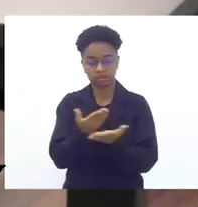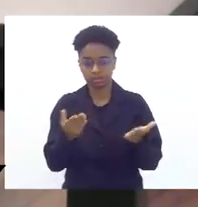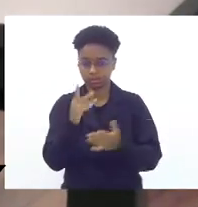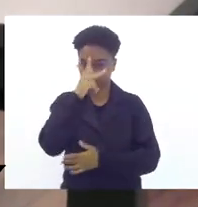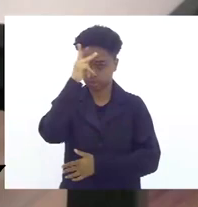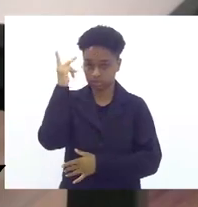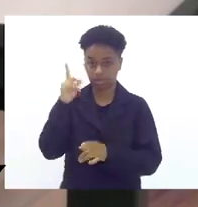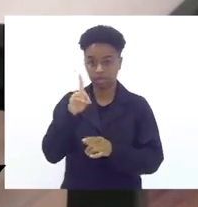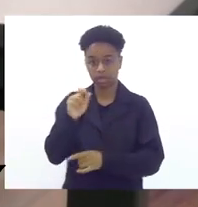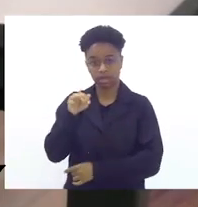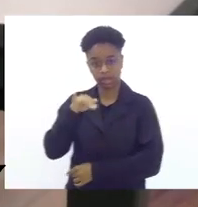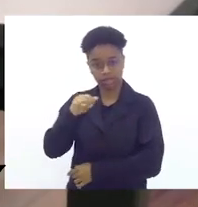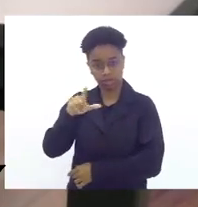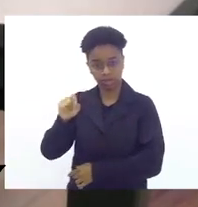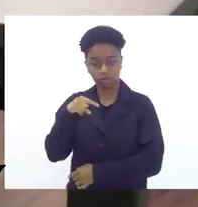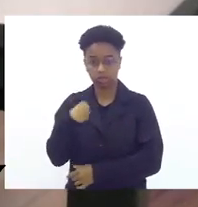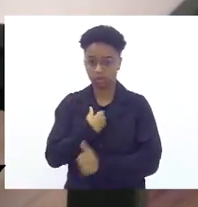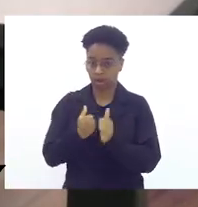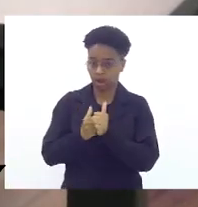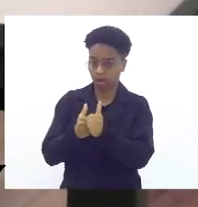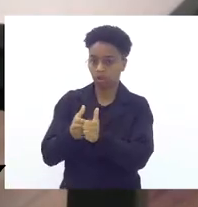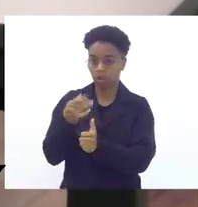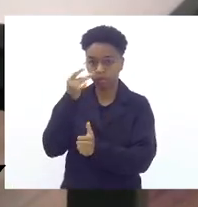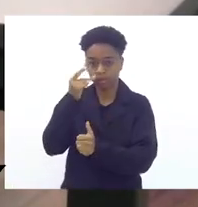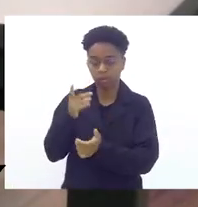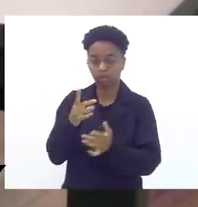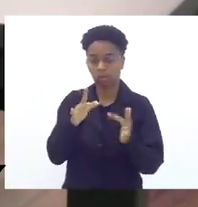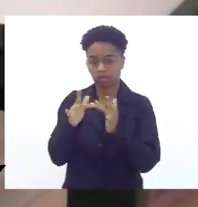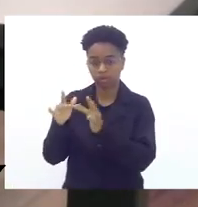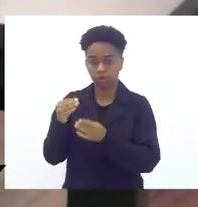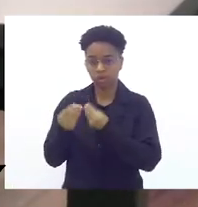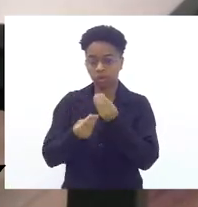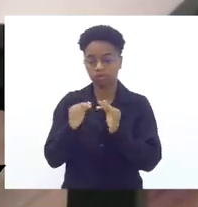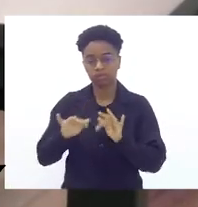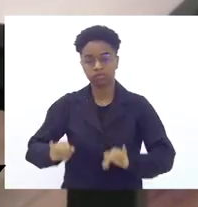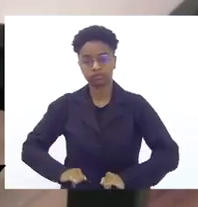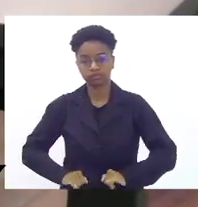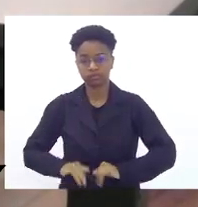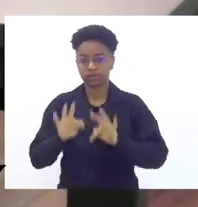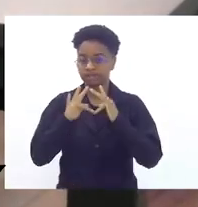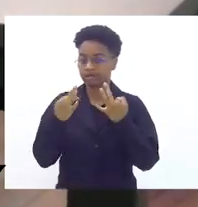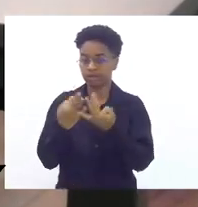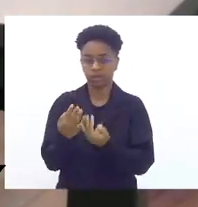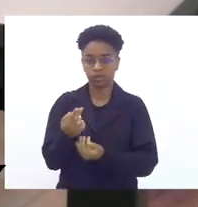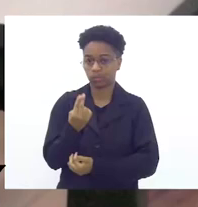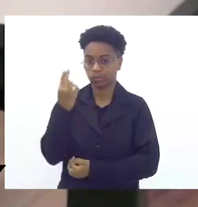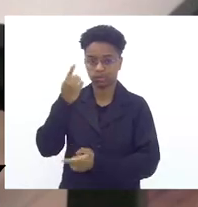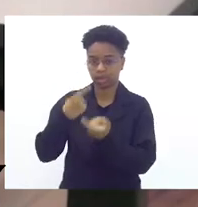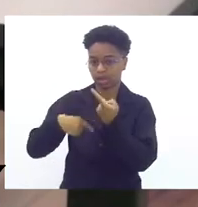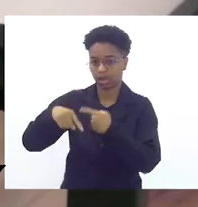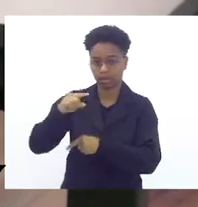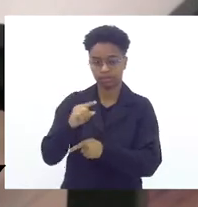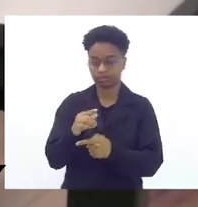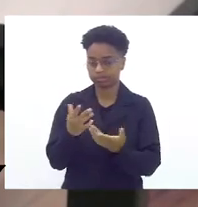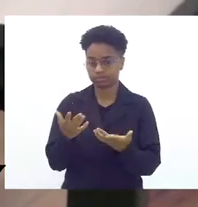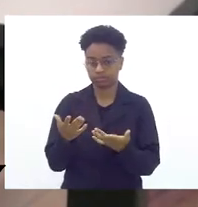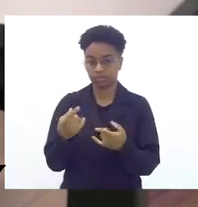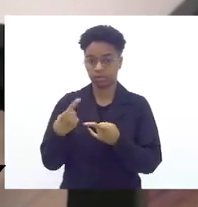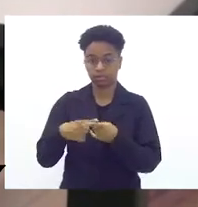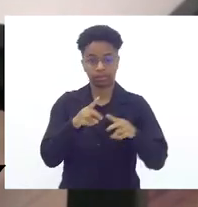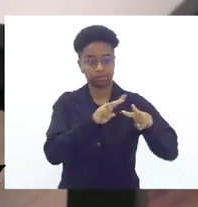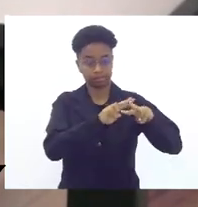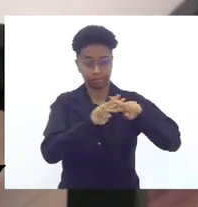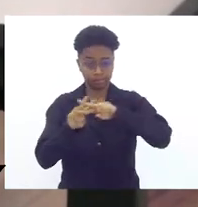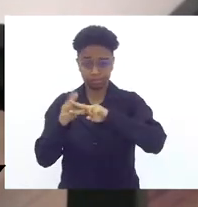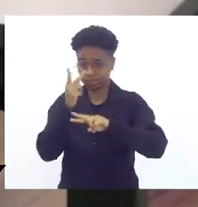do Danilo Félix que a gente acompanhou muito de perto sofrimento dessa família que é reparável encarceramento a prisão de